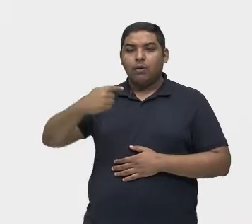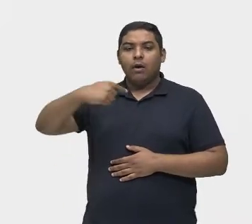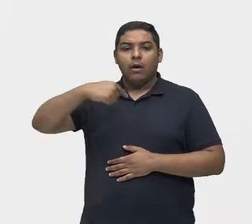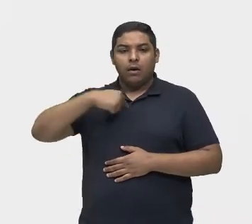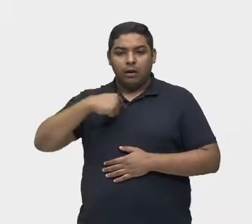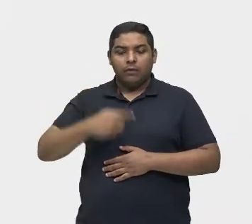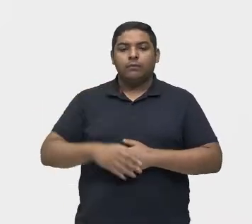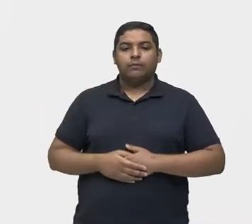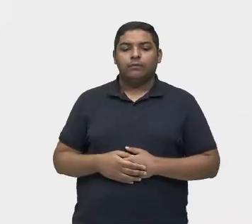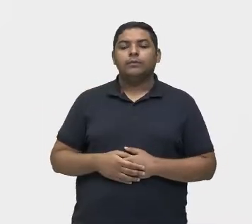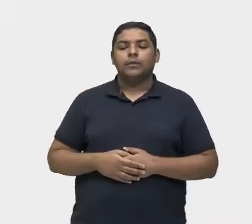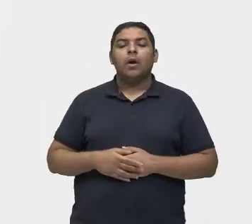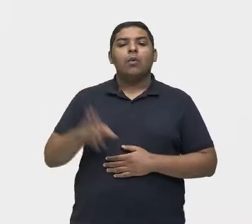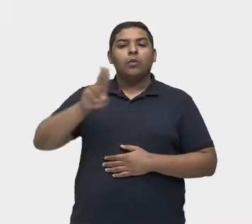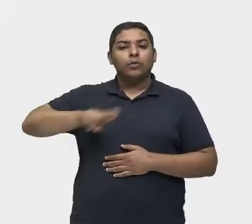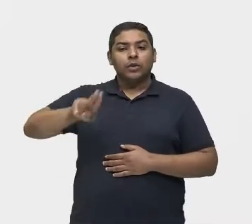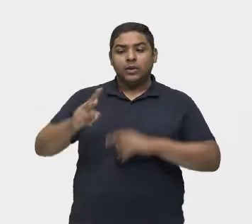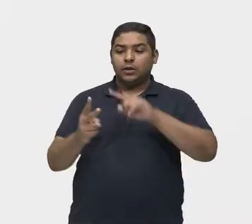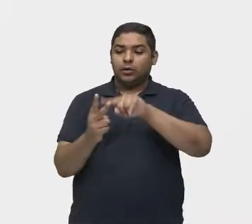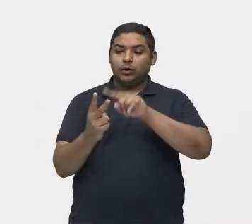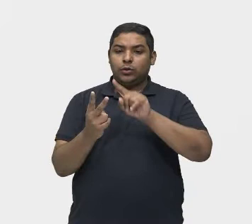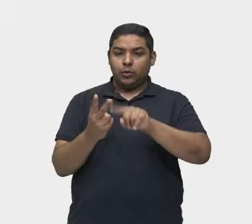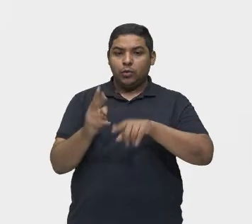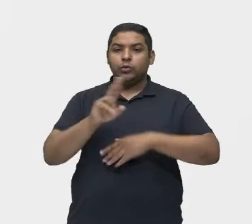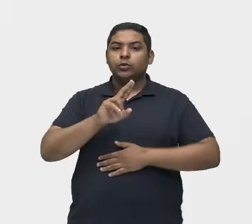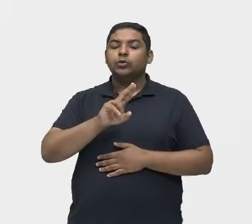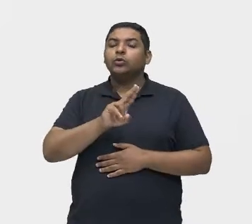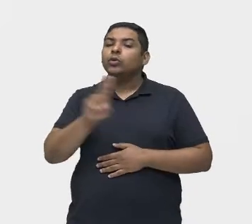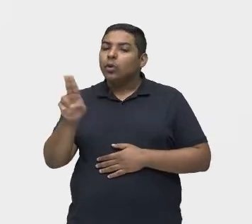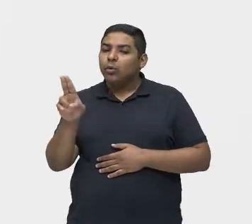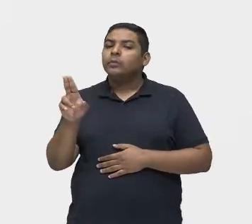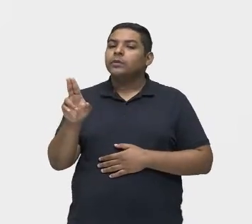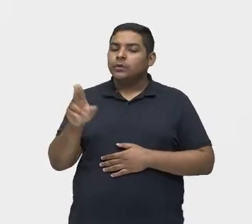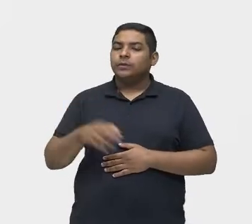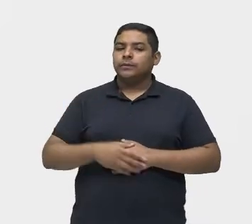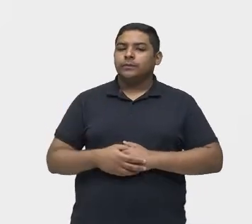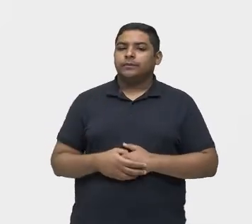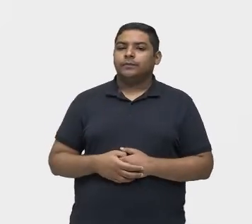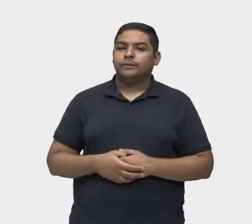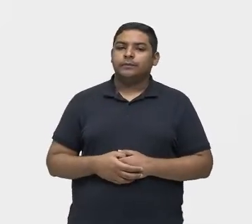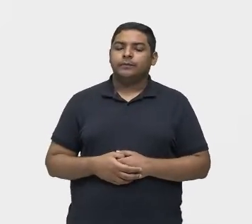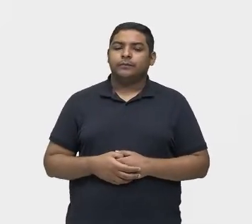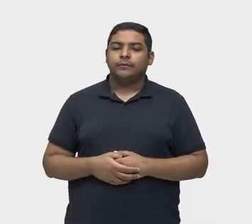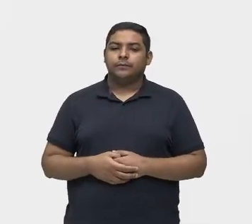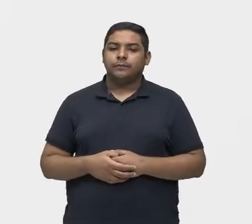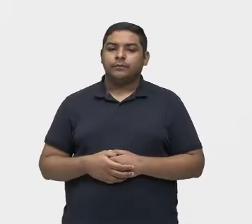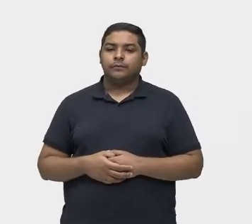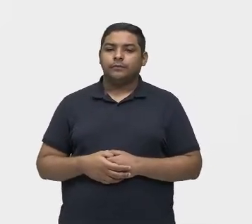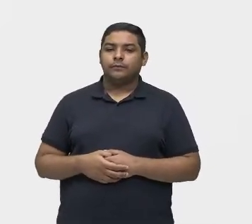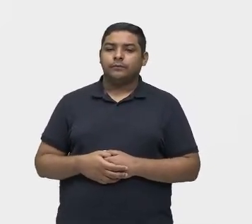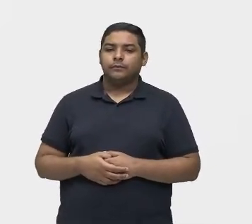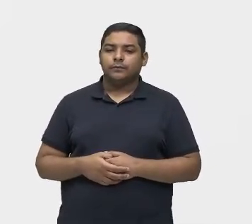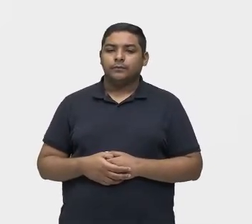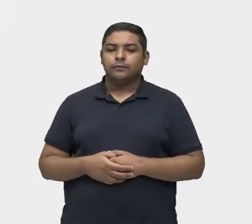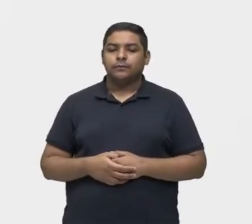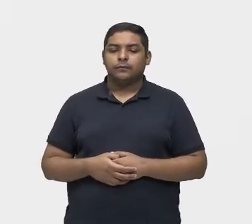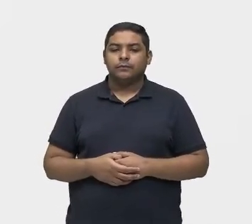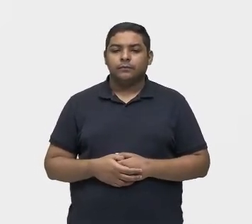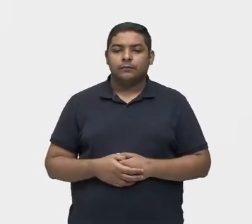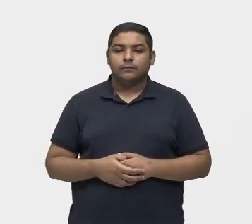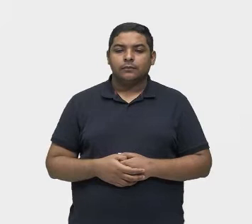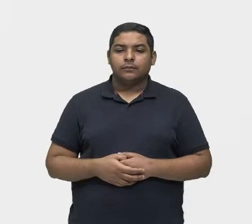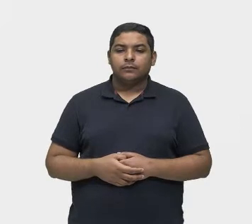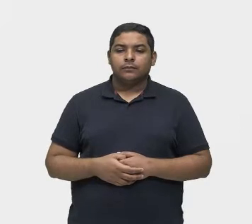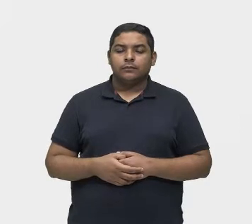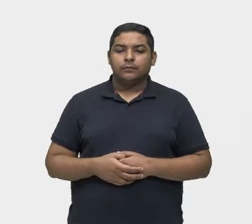né, eu utilizei dois nomes ali, né? O primeiro nome e depois o pronome ali, eu. Então, Pamela and I weren't at the movie last